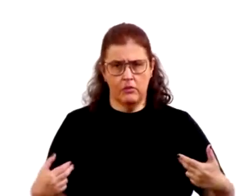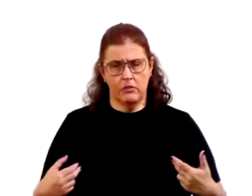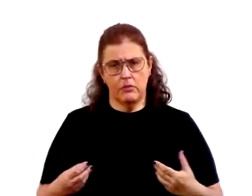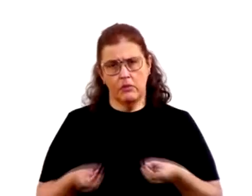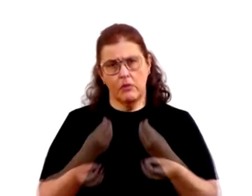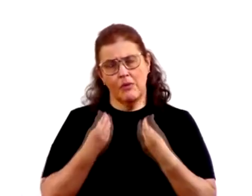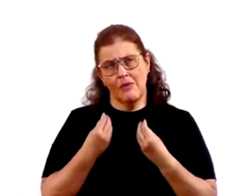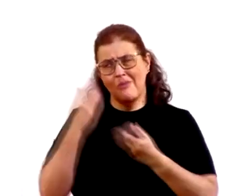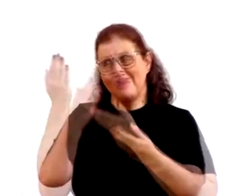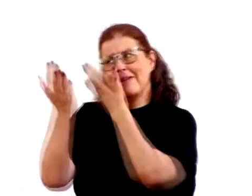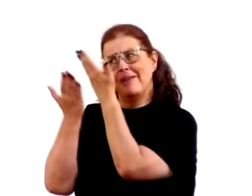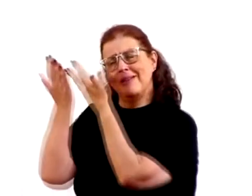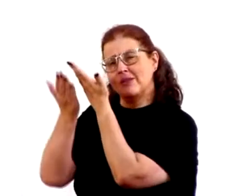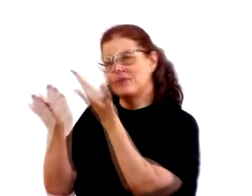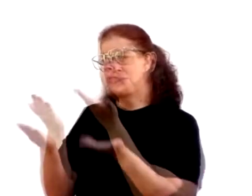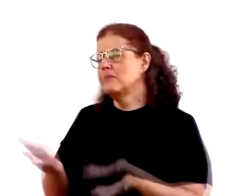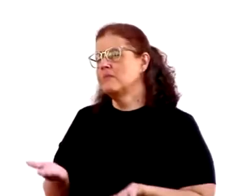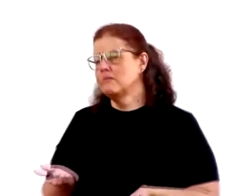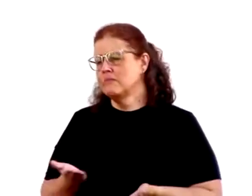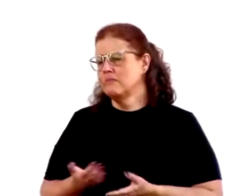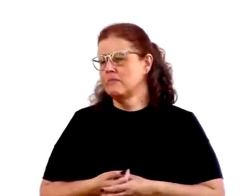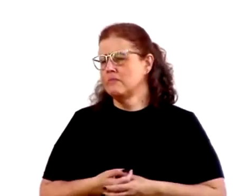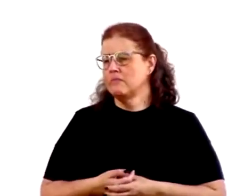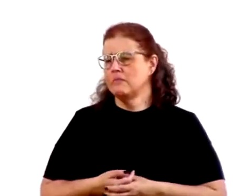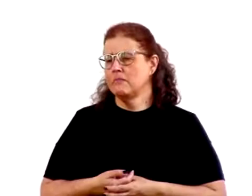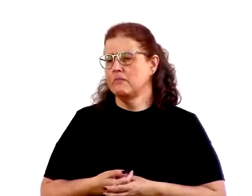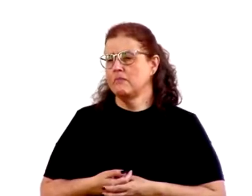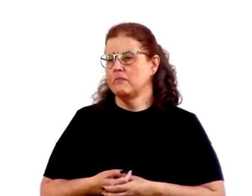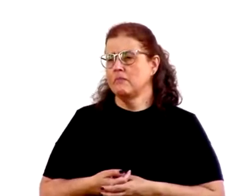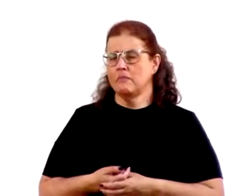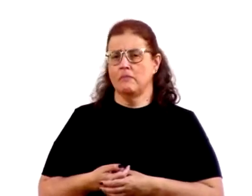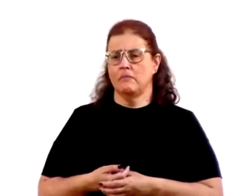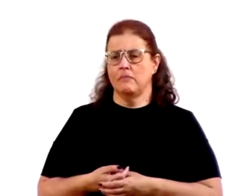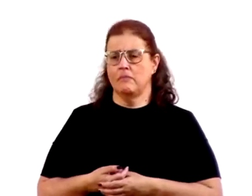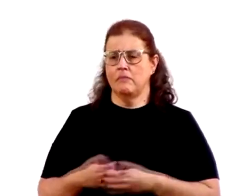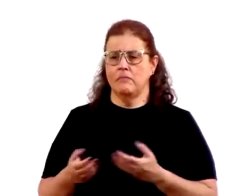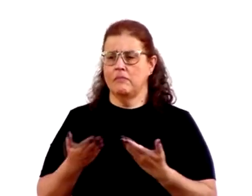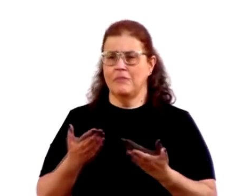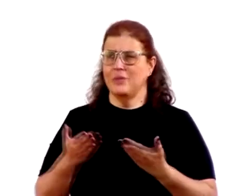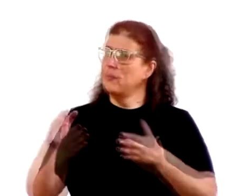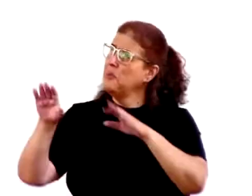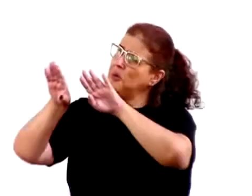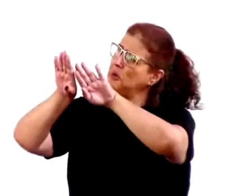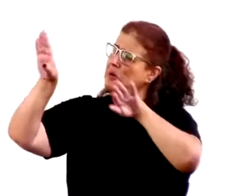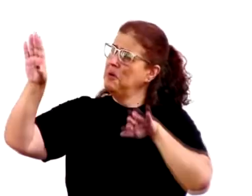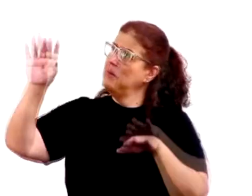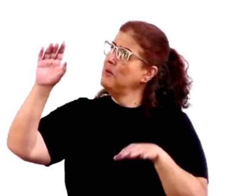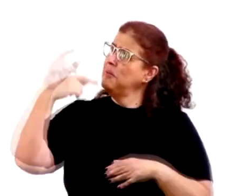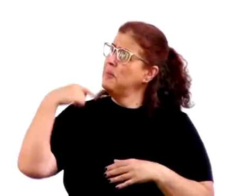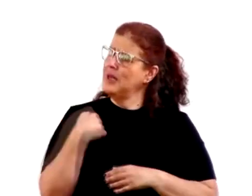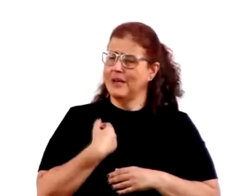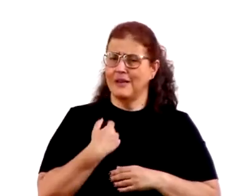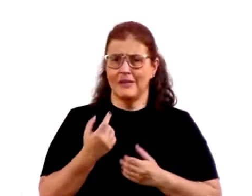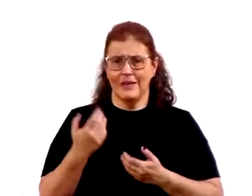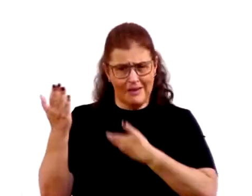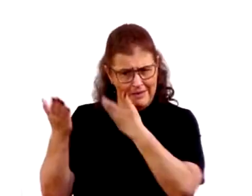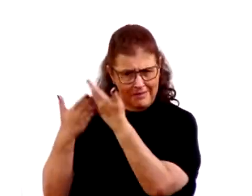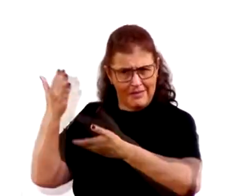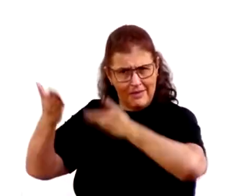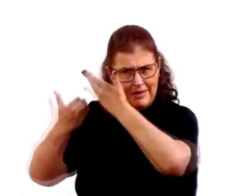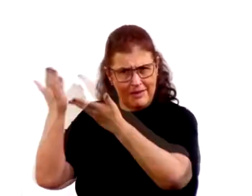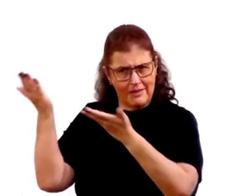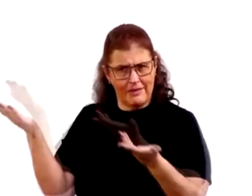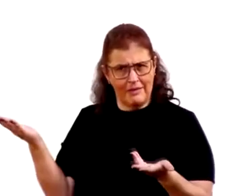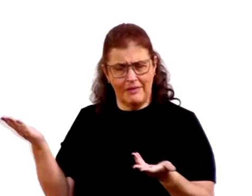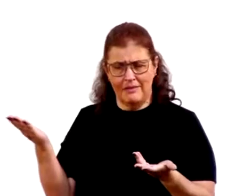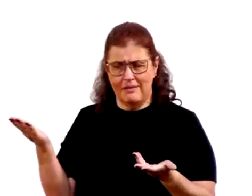Ele? Ele não pode ser totalmente o outro, aquilo que eu não tenho condição de compreender? Será que é isso? Será que Ele é